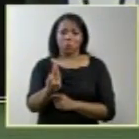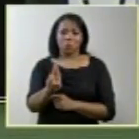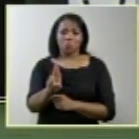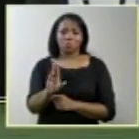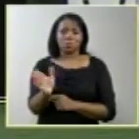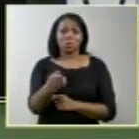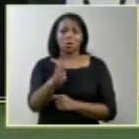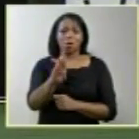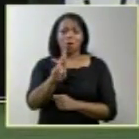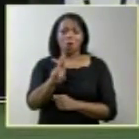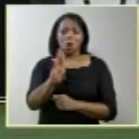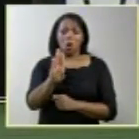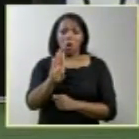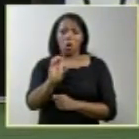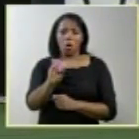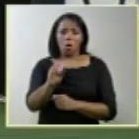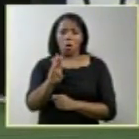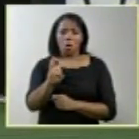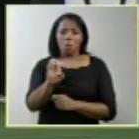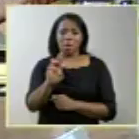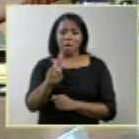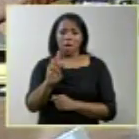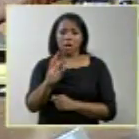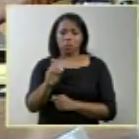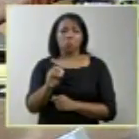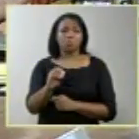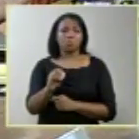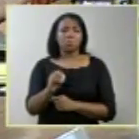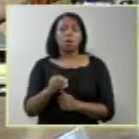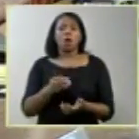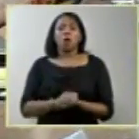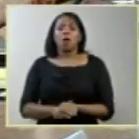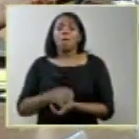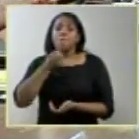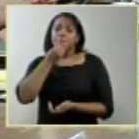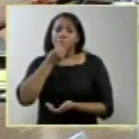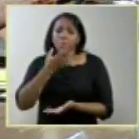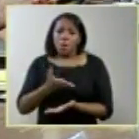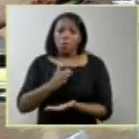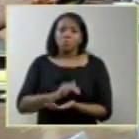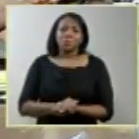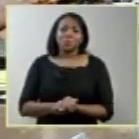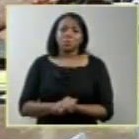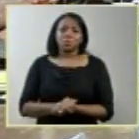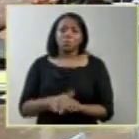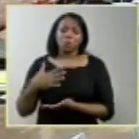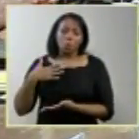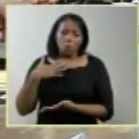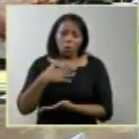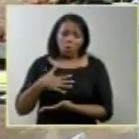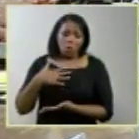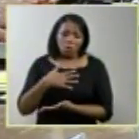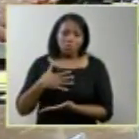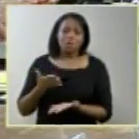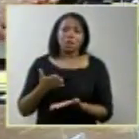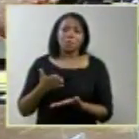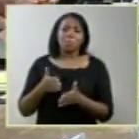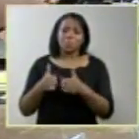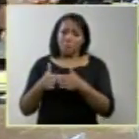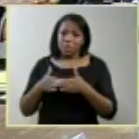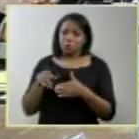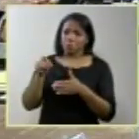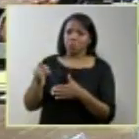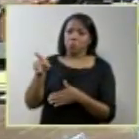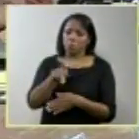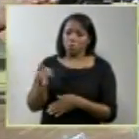Ministro Marco Aurélio, pela relevância da questão envolvida, eu gostaria de pedir ao professor